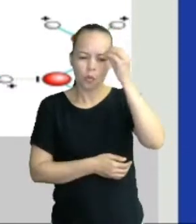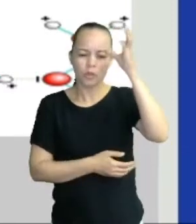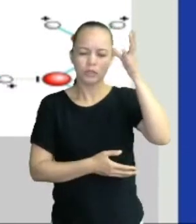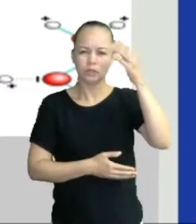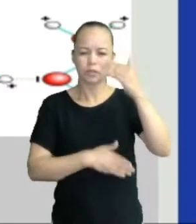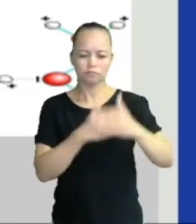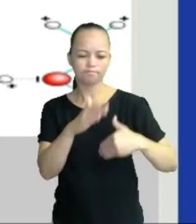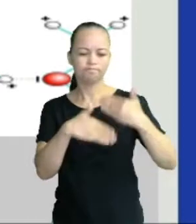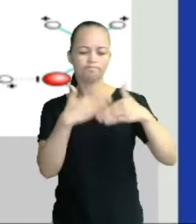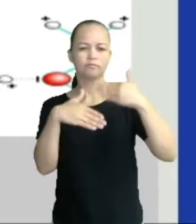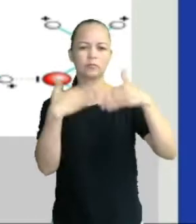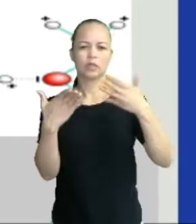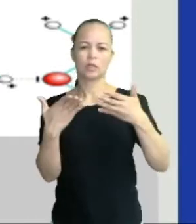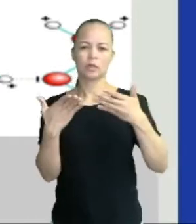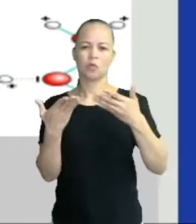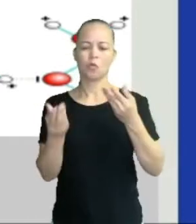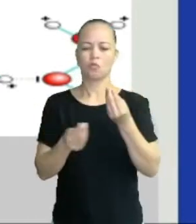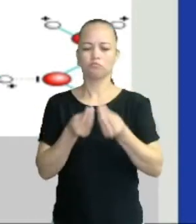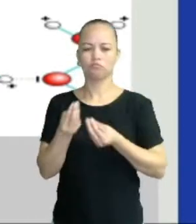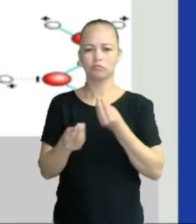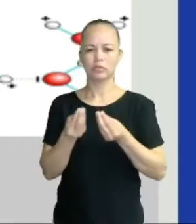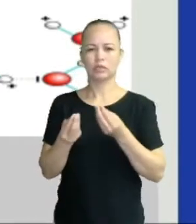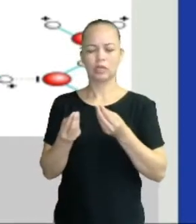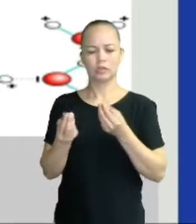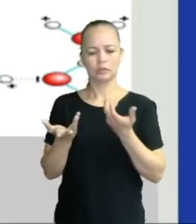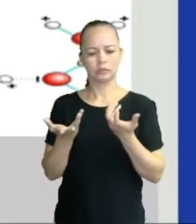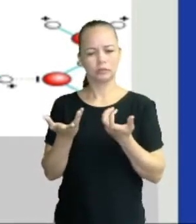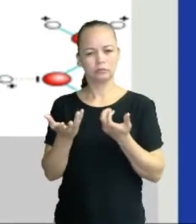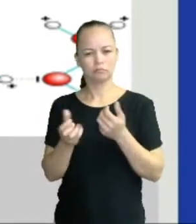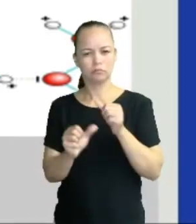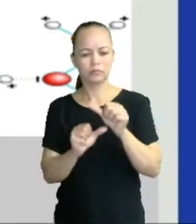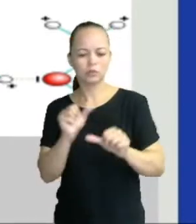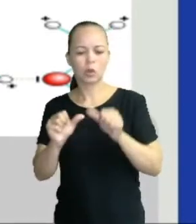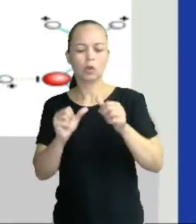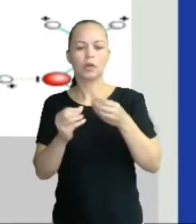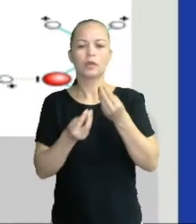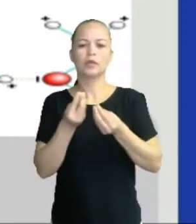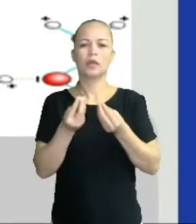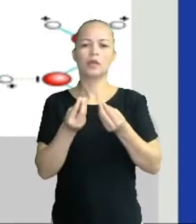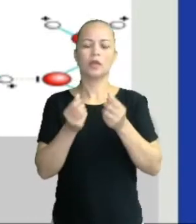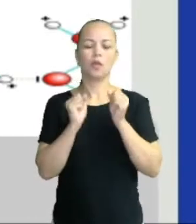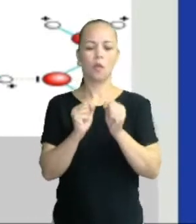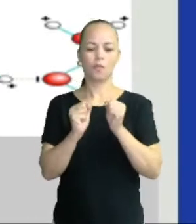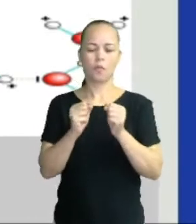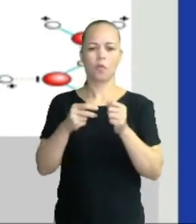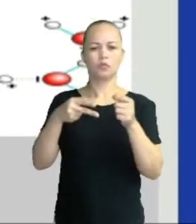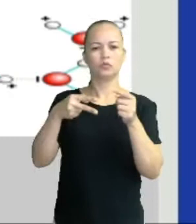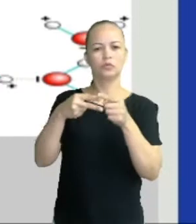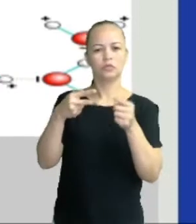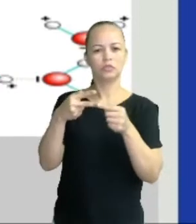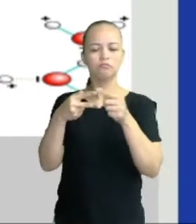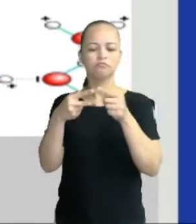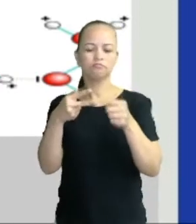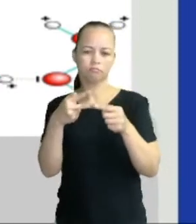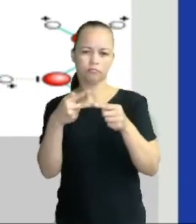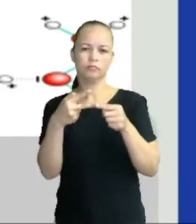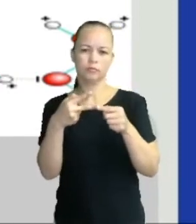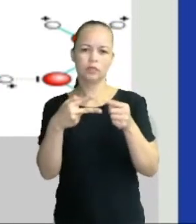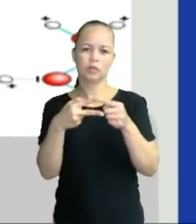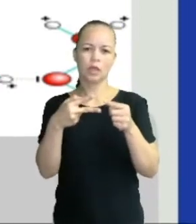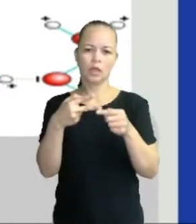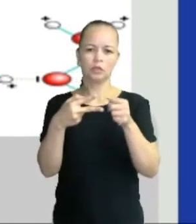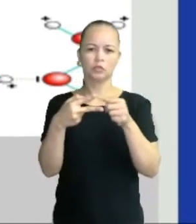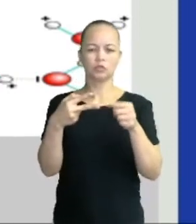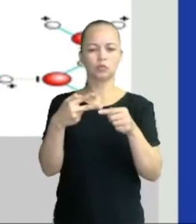mais edificante, muito mais consubstancial e transubstancial, eu posso dividir as ligações químicas em dois grandes momentos, em dois